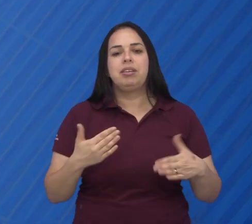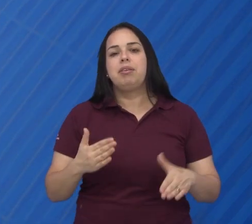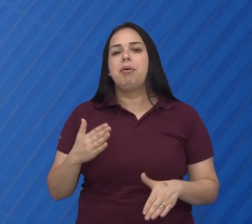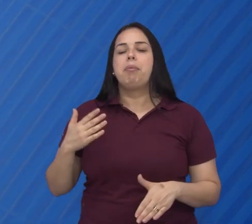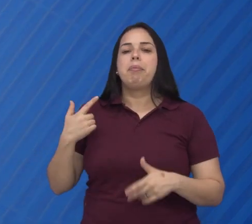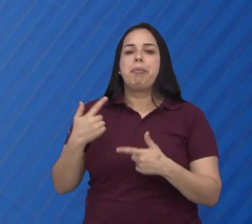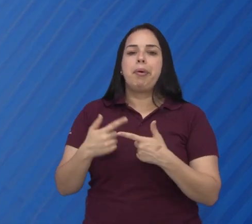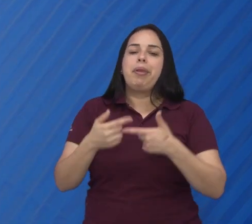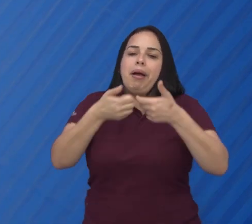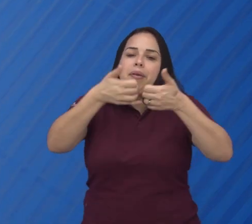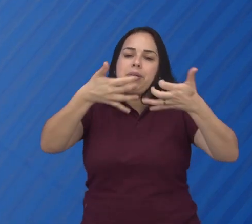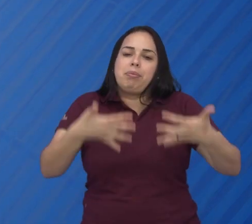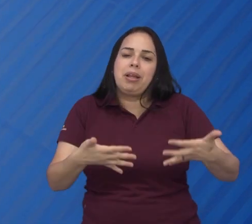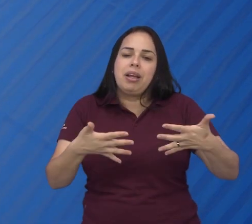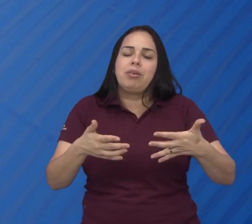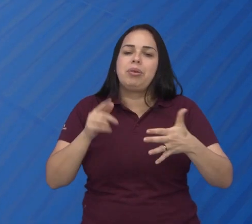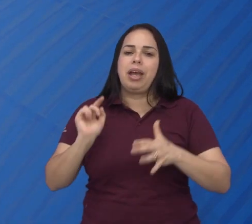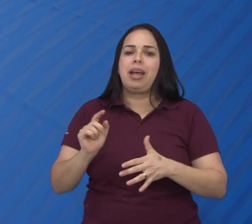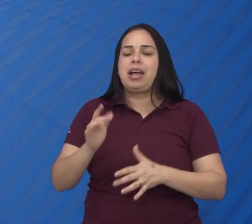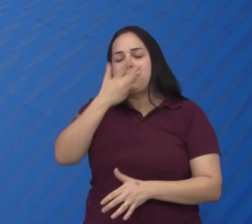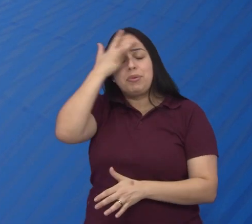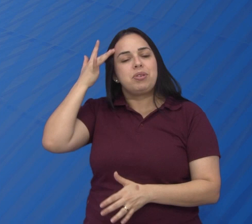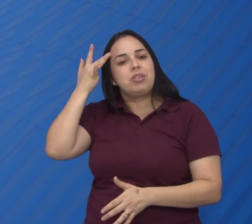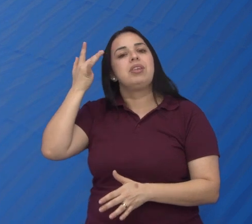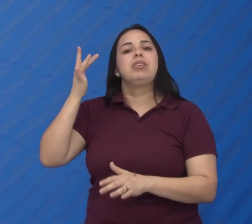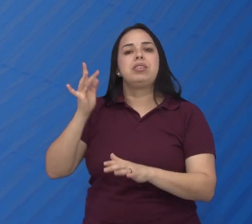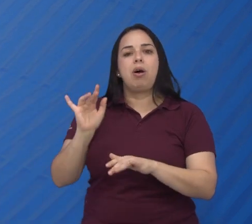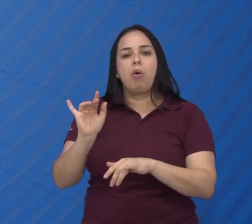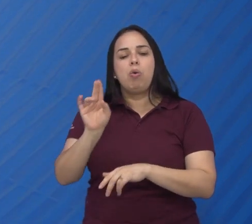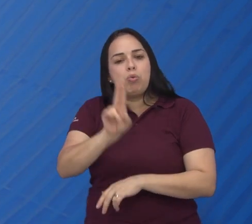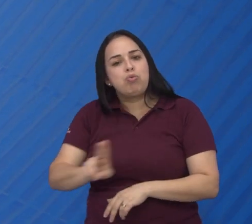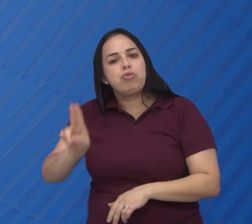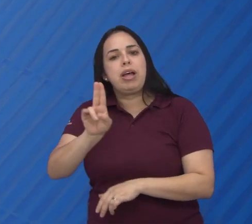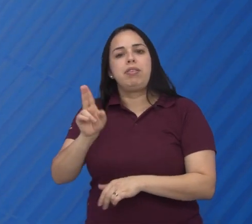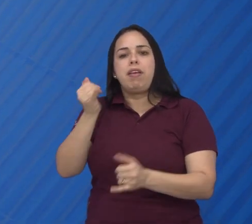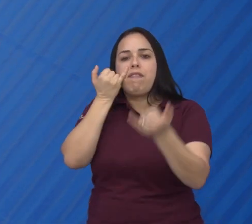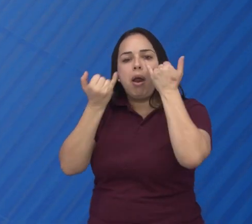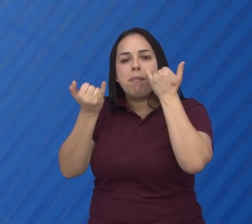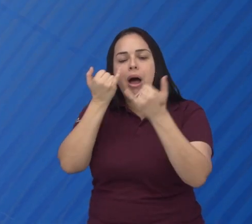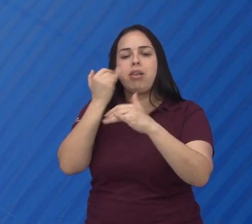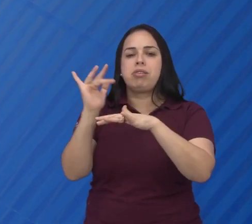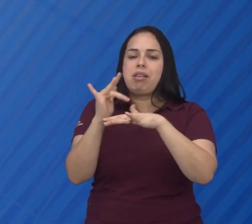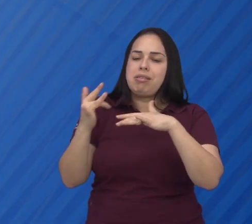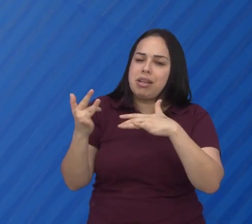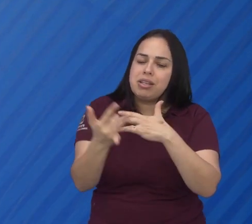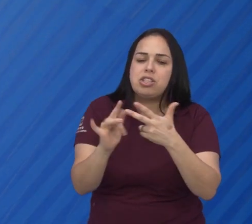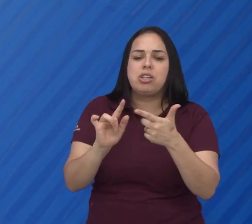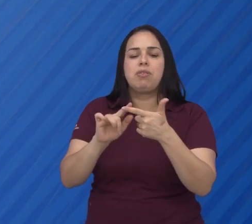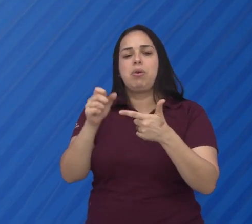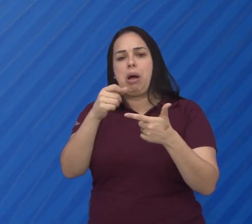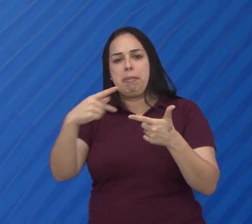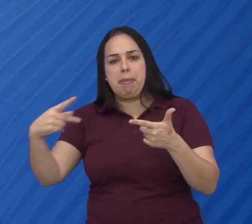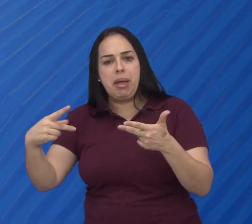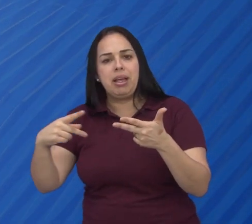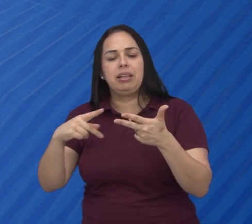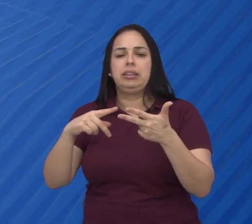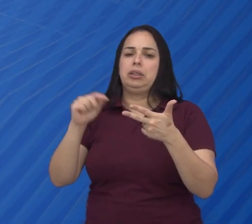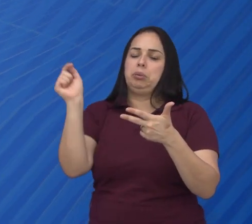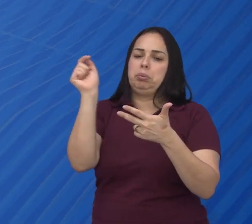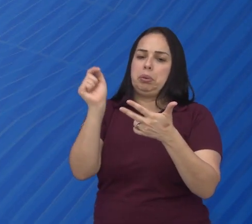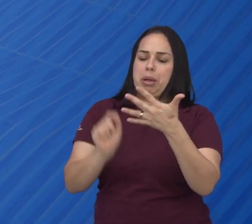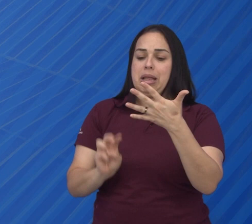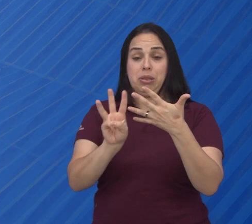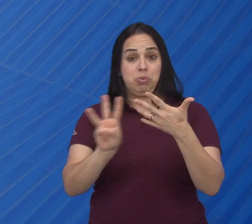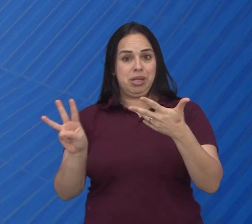que o crescimento exponencial do uso de dados pessoais em ferramentas tecnológicas, como redes sociais, aplicativos